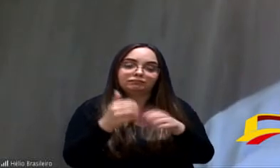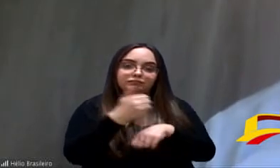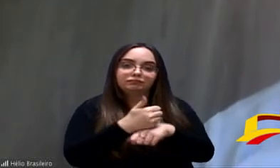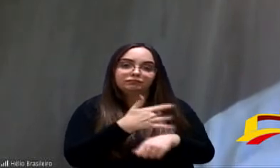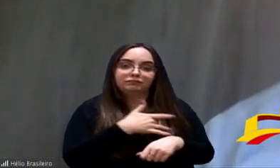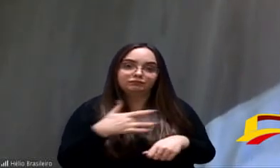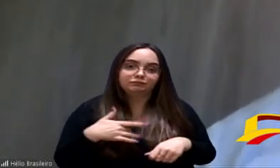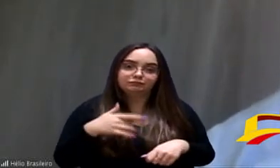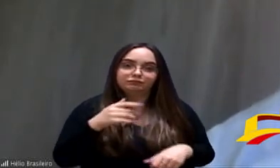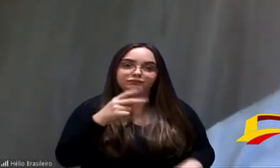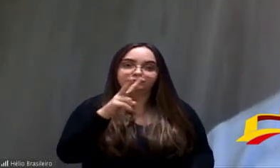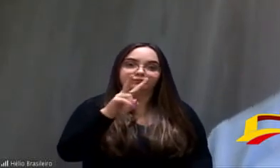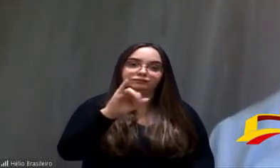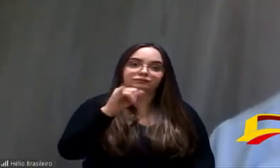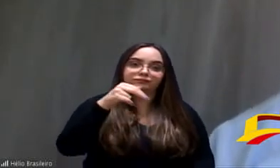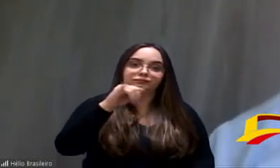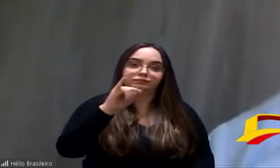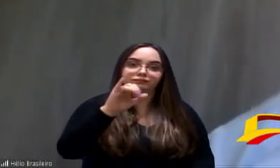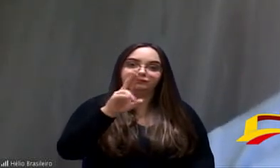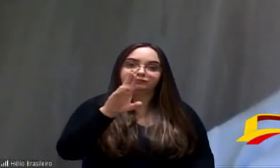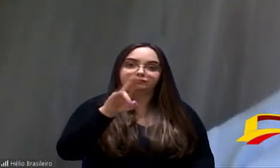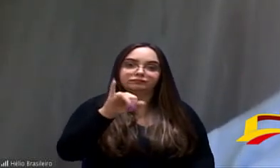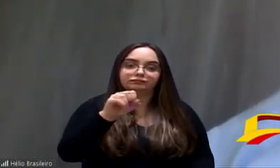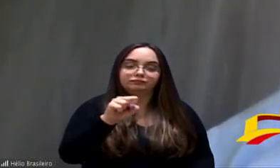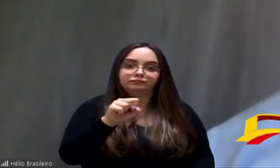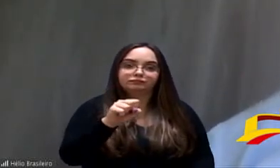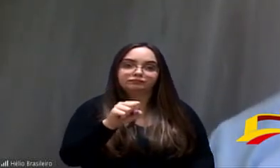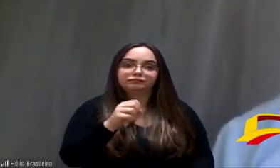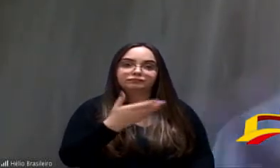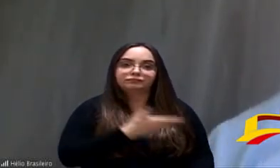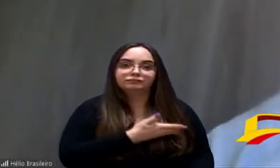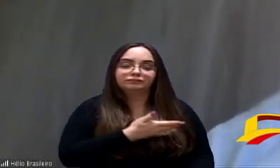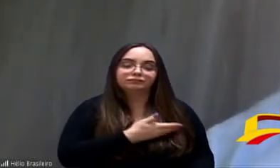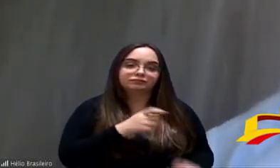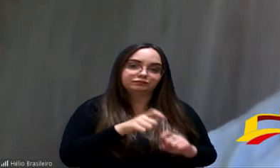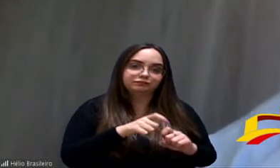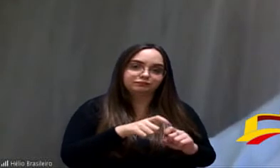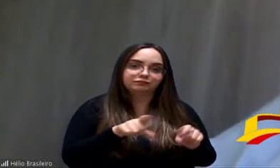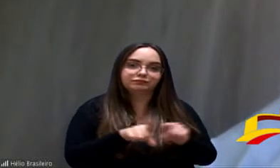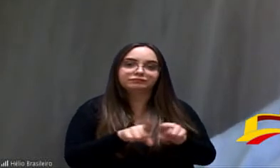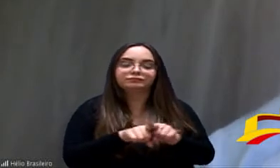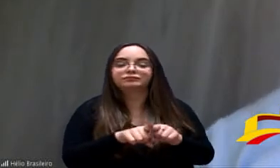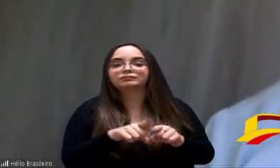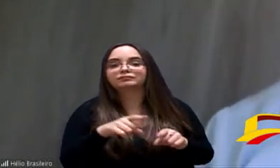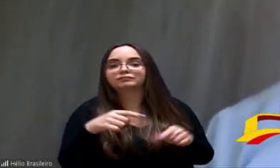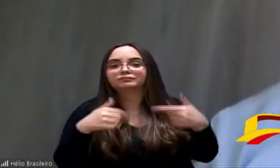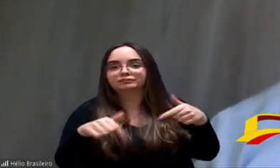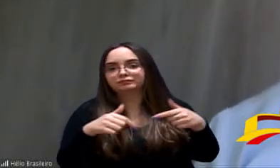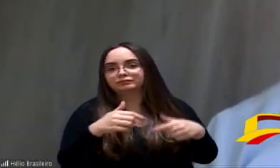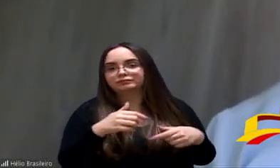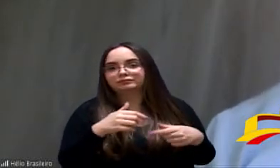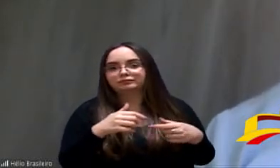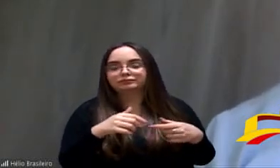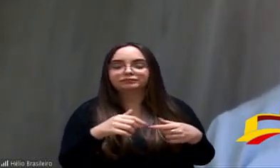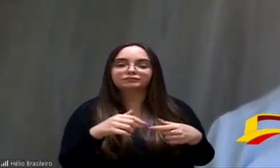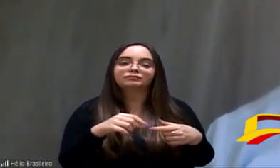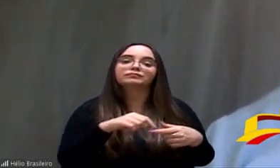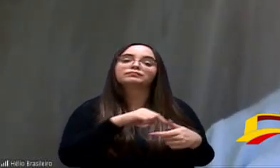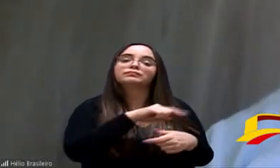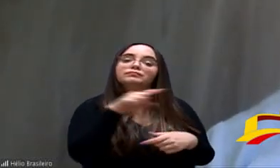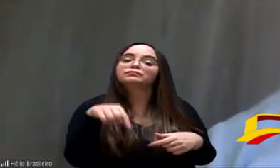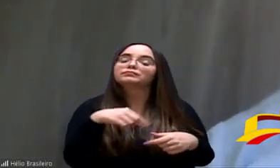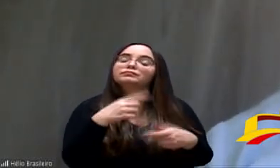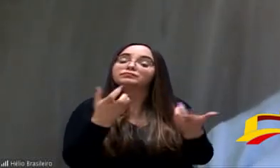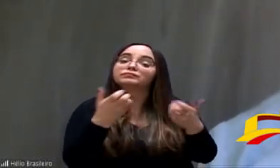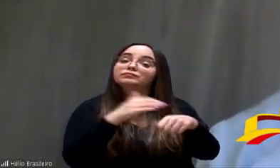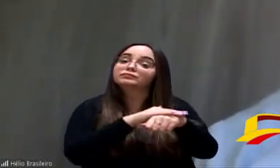com o doutor Vinícius, nosso colega, tanto médico como cooperado também. Está tentando conversar